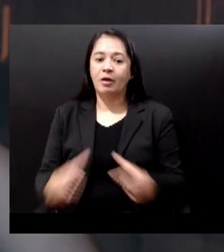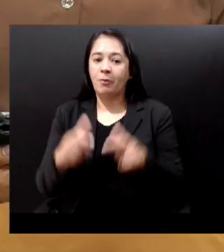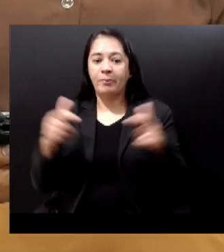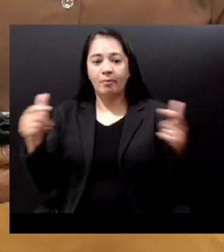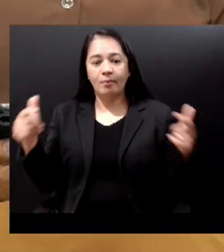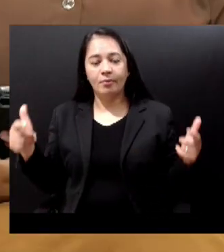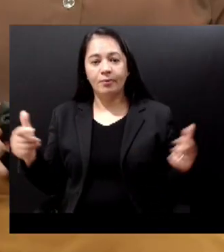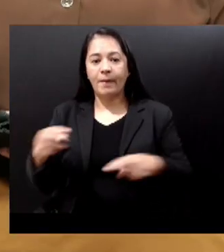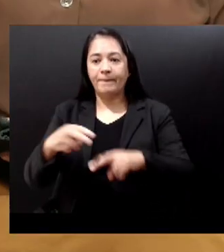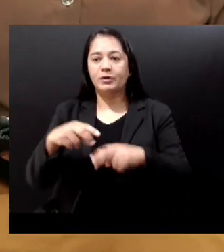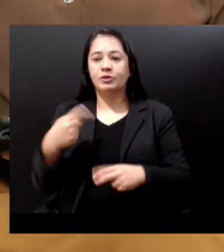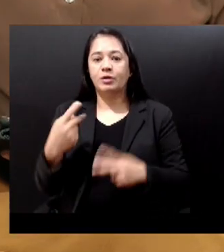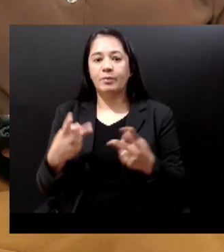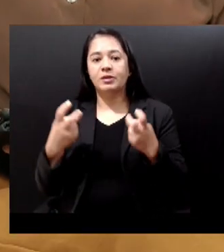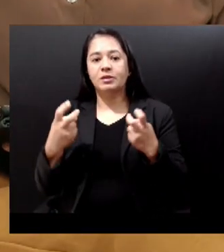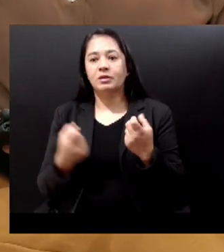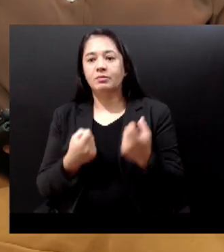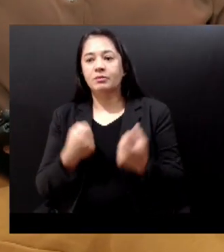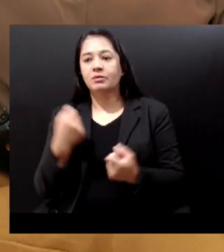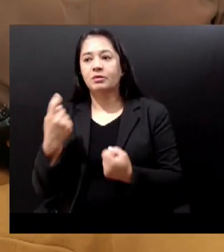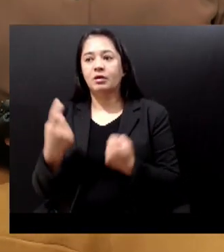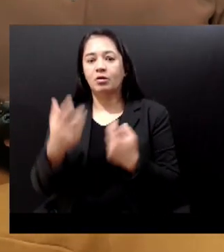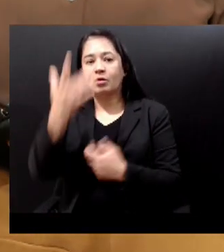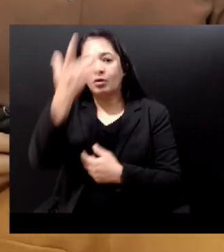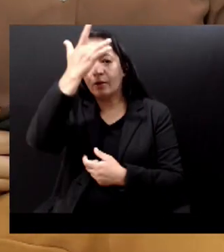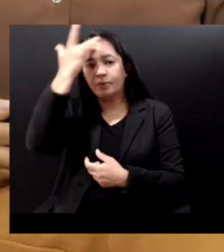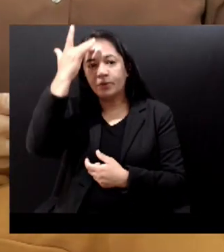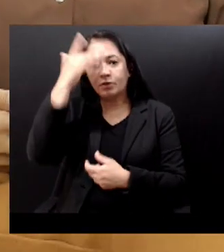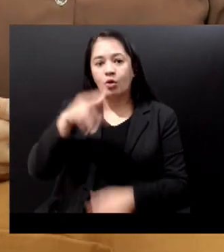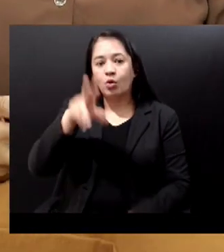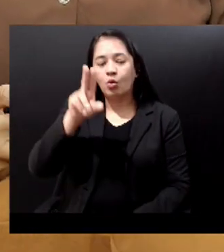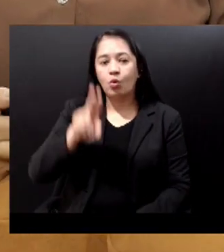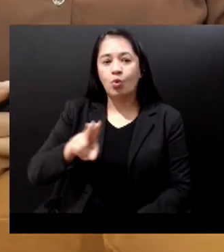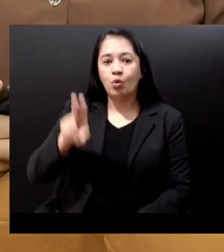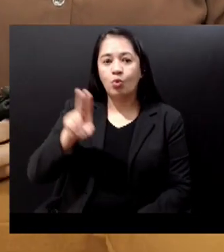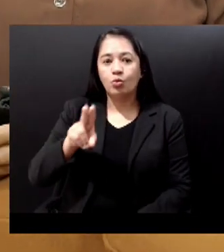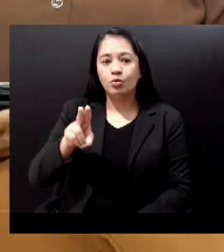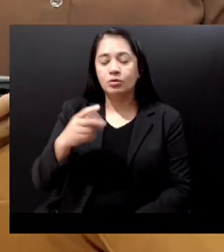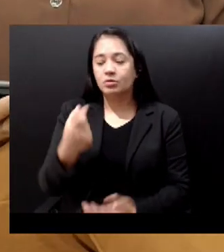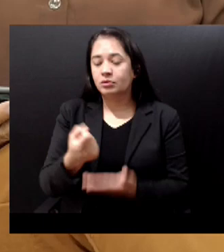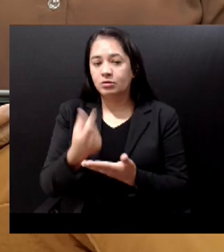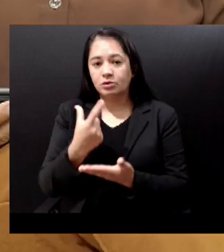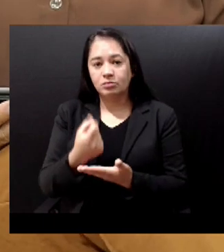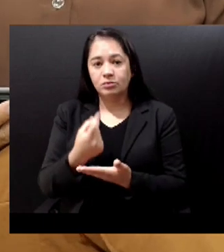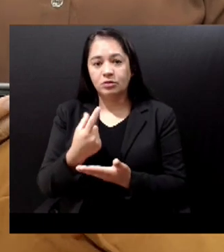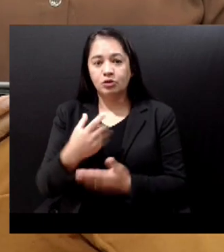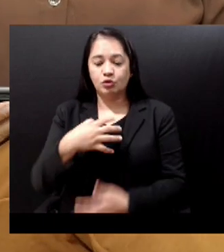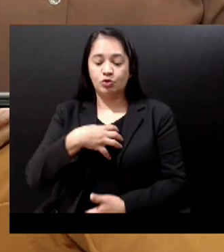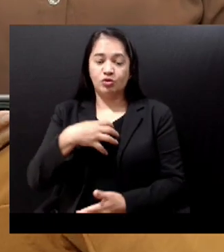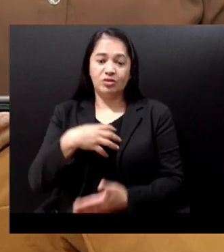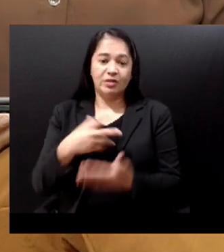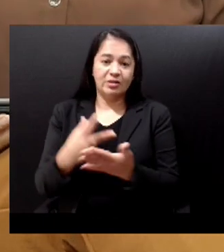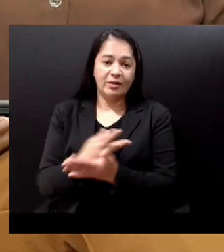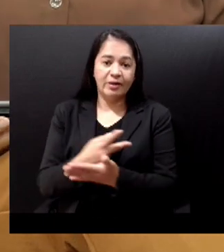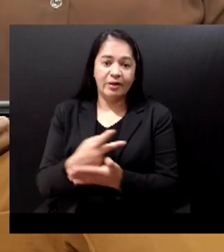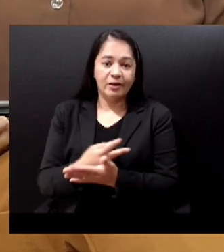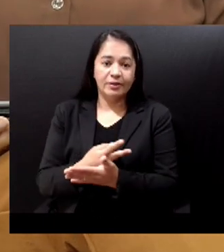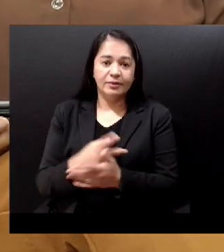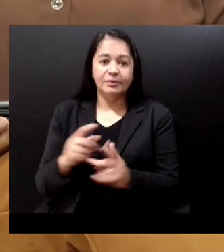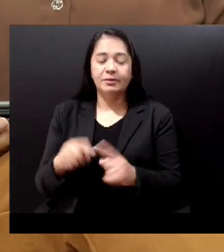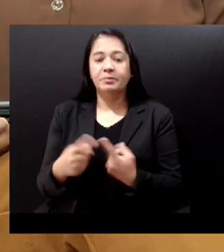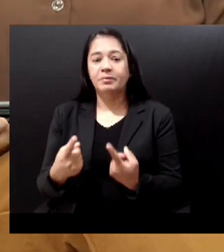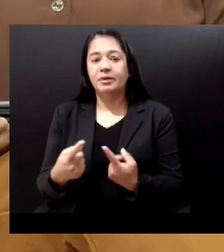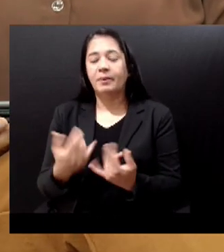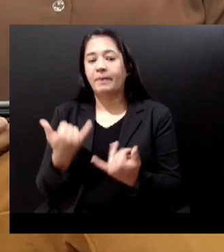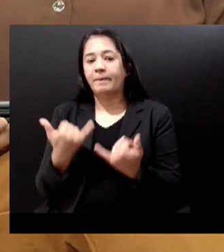pessoas fazendo um uso, às vezes até indiscriminado, de medicações para conseguir Perfeito. dormir. E aí me parece que é preciso entrar